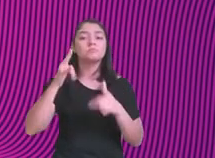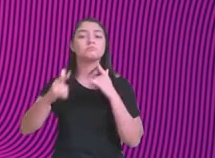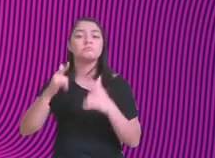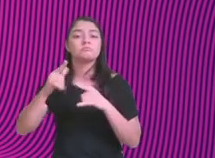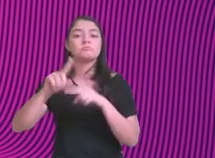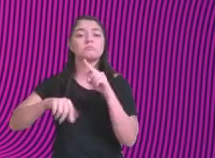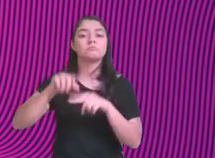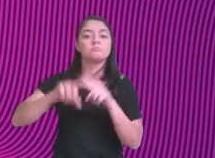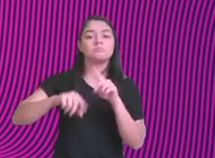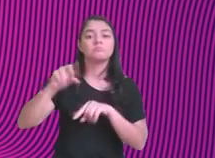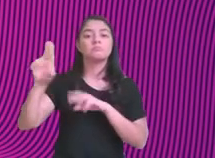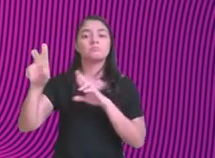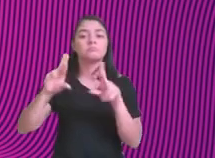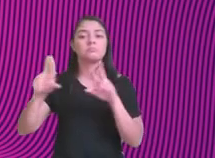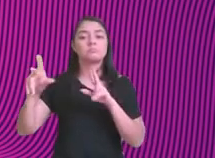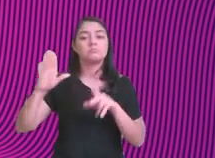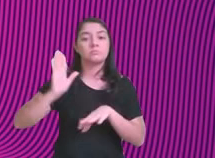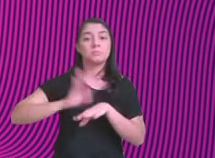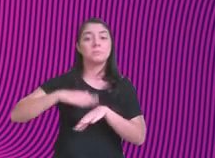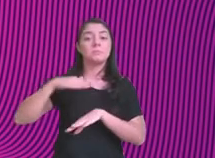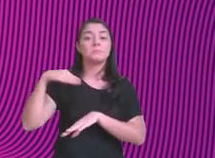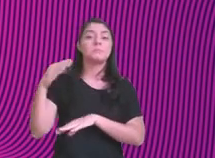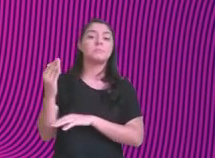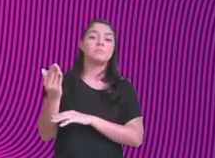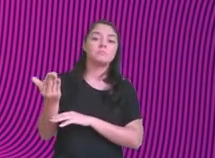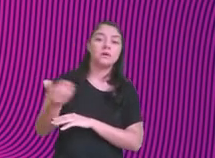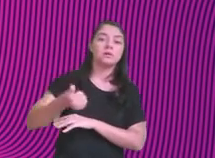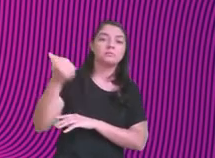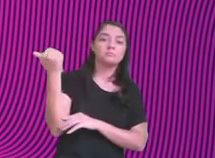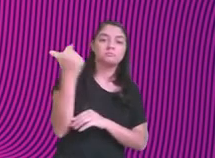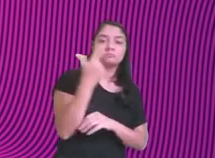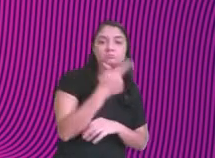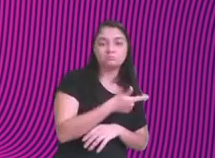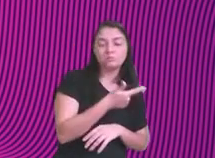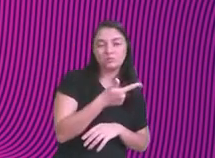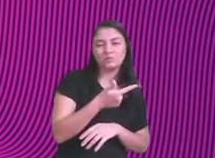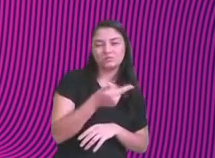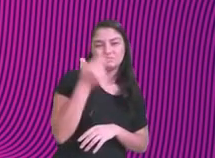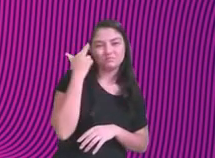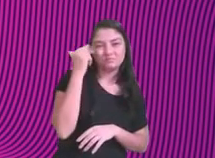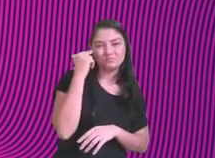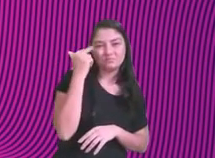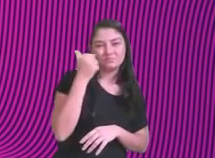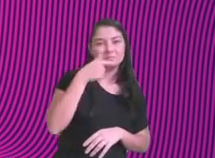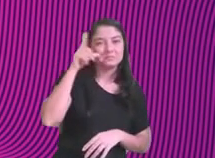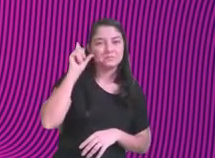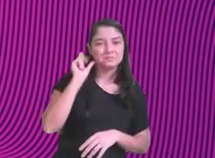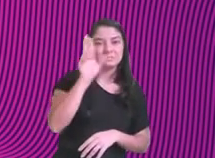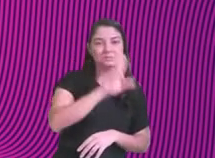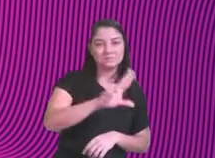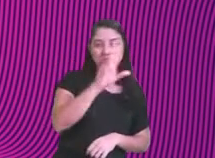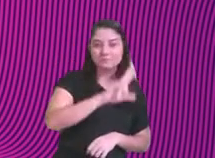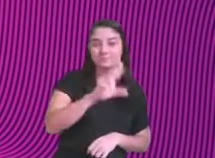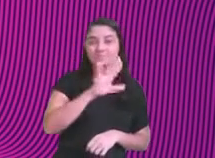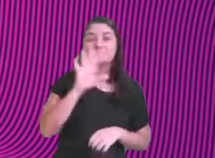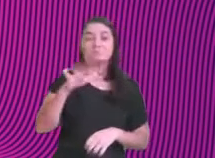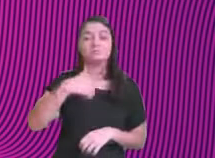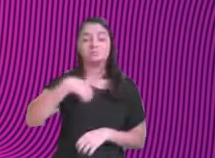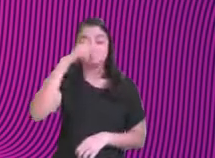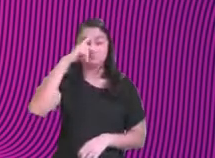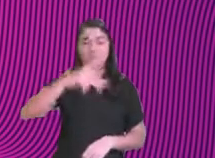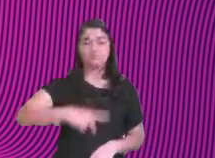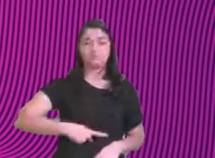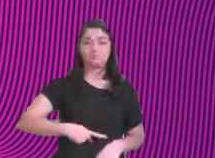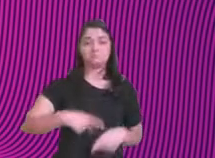mais do que até o long course, que era o tradicional que a gente fazia antes, né? Mas eu pessoalmente não